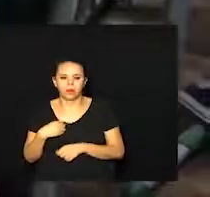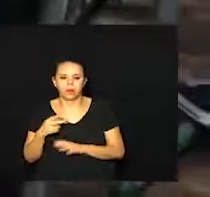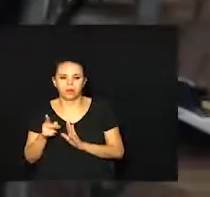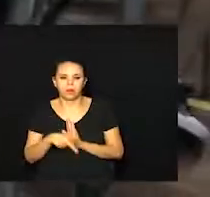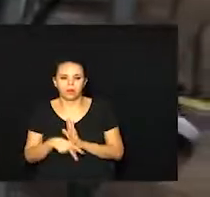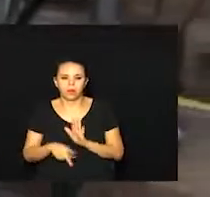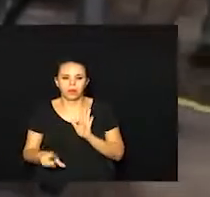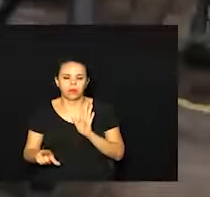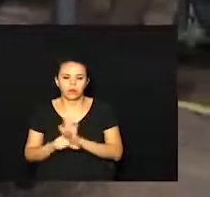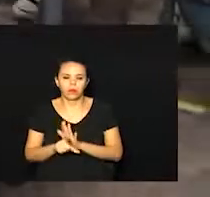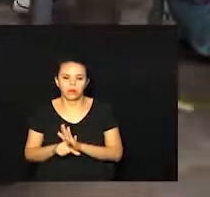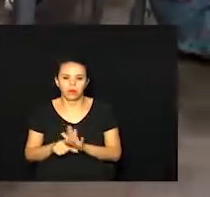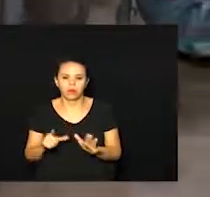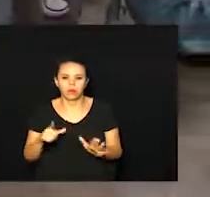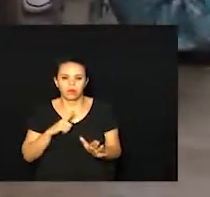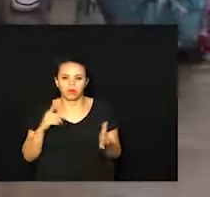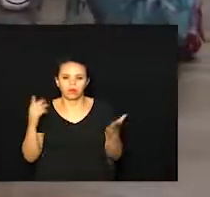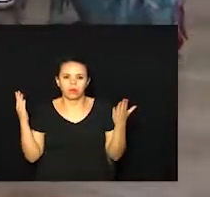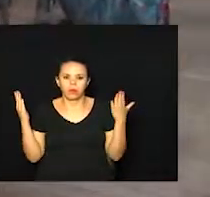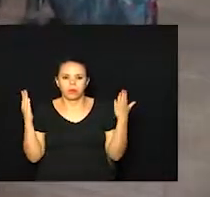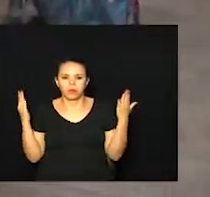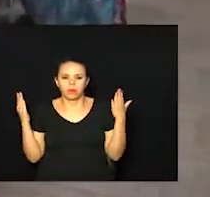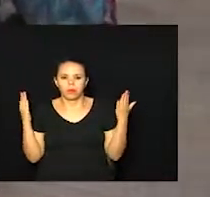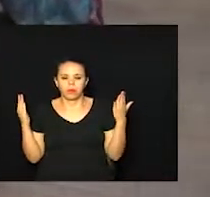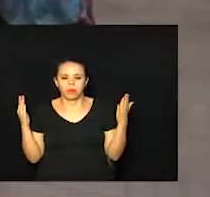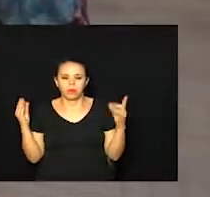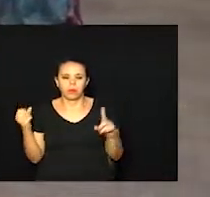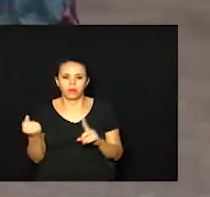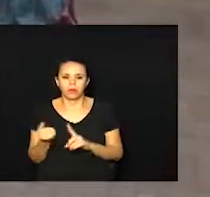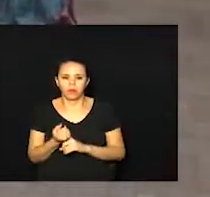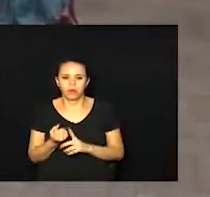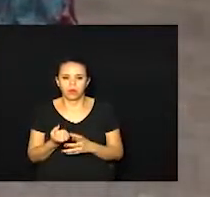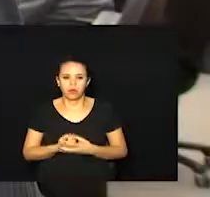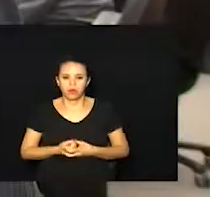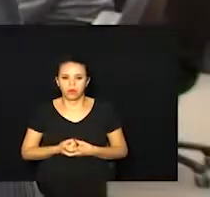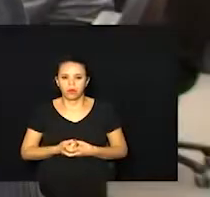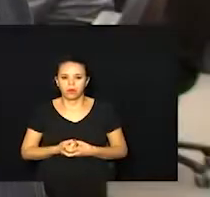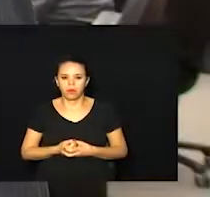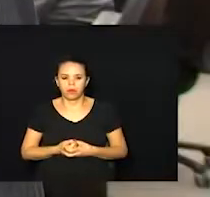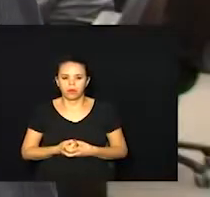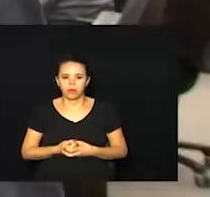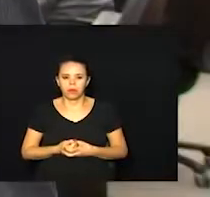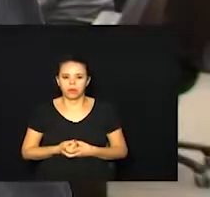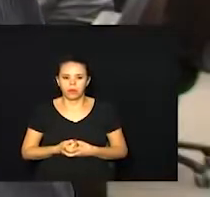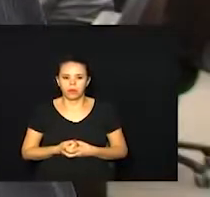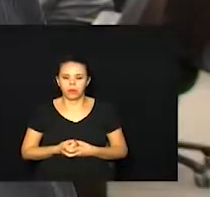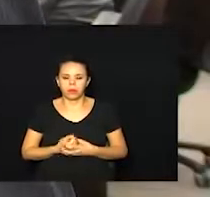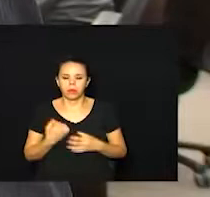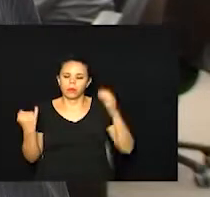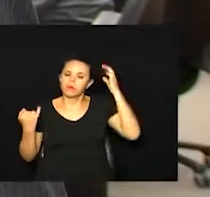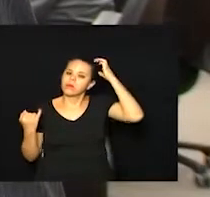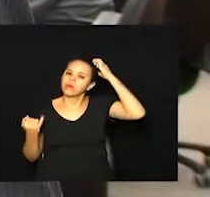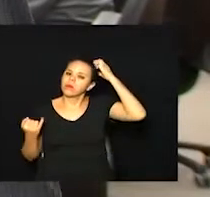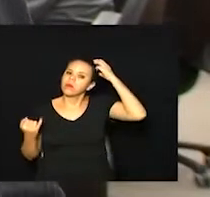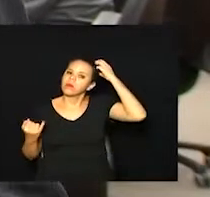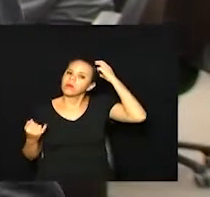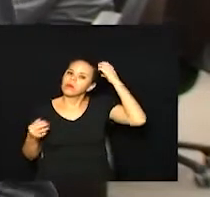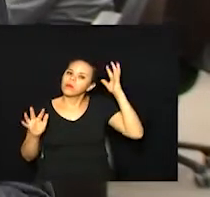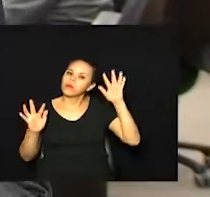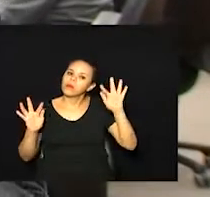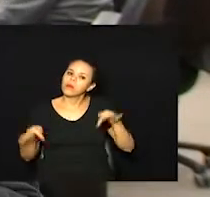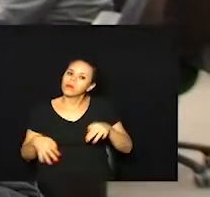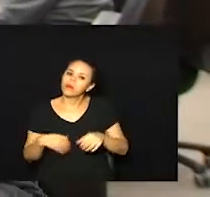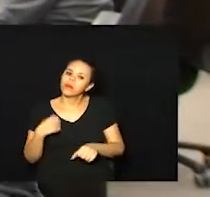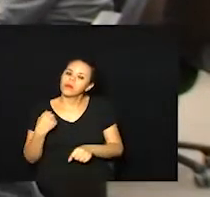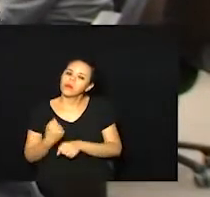projeto de lei para ter psicologia e assistência social nas escolas. Também uma discussão muito importante agora no fim do ano